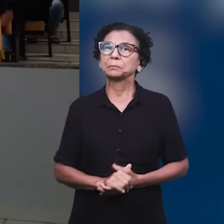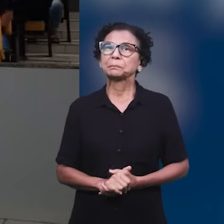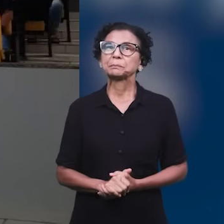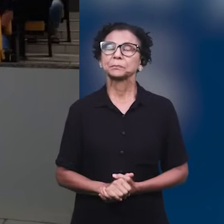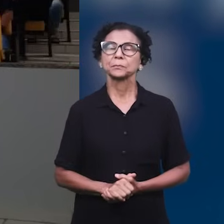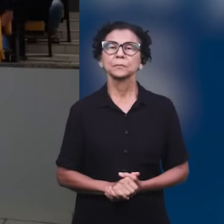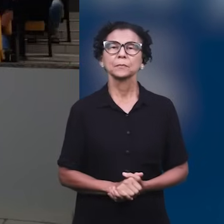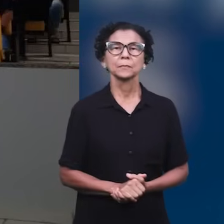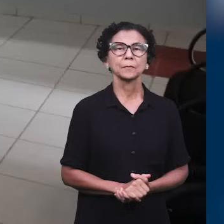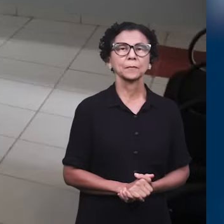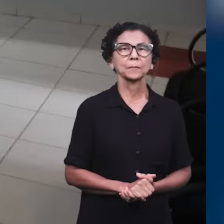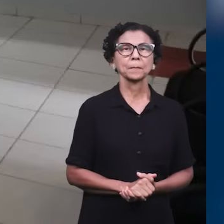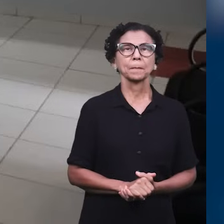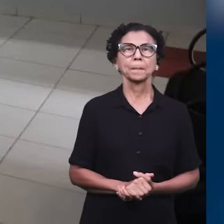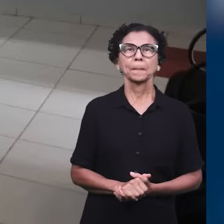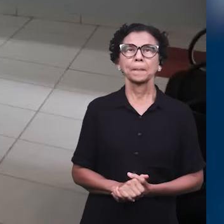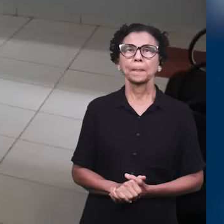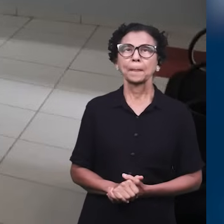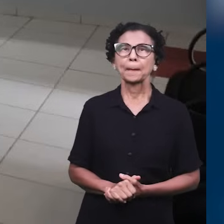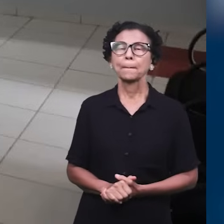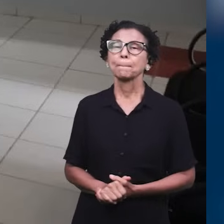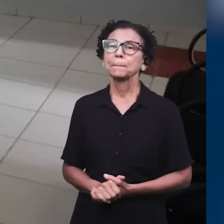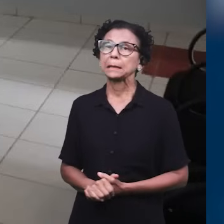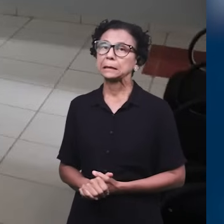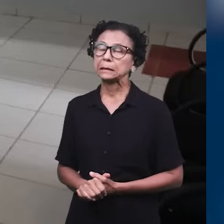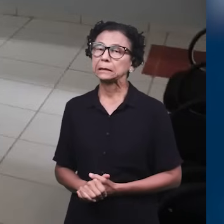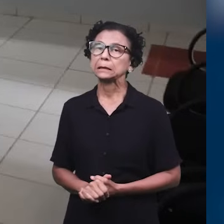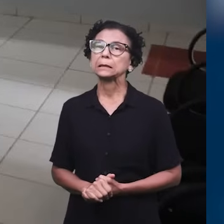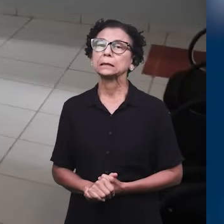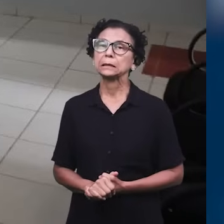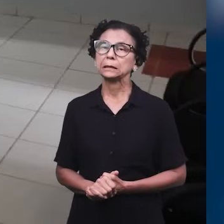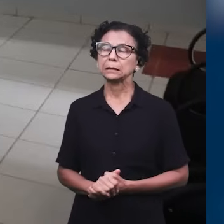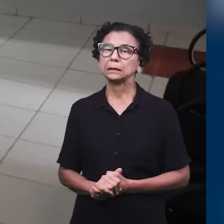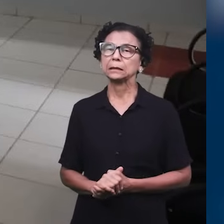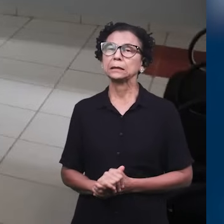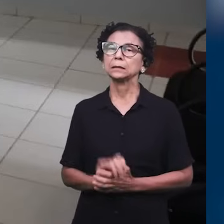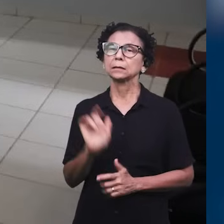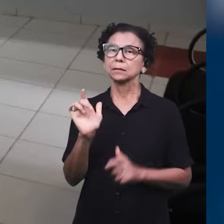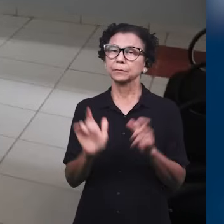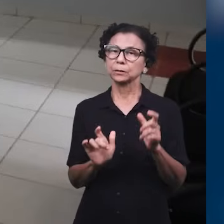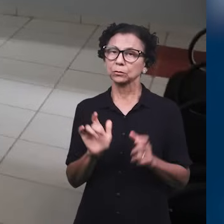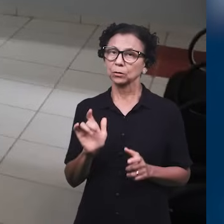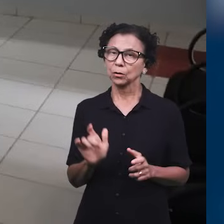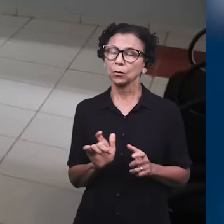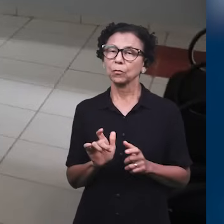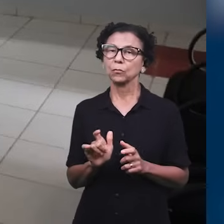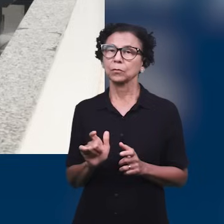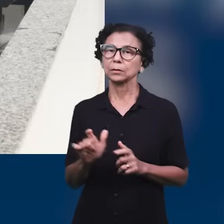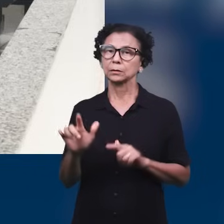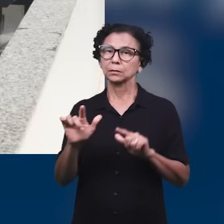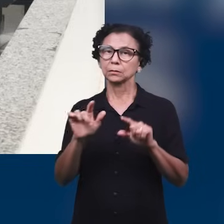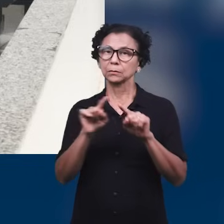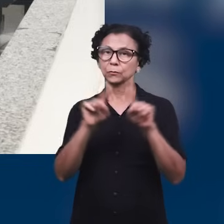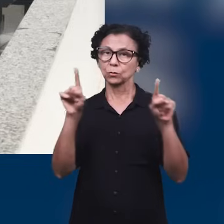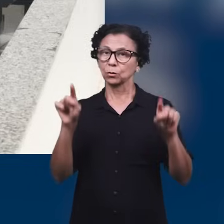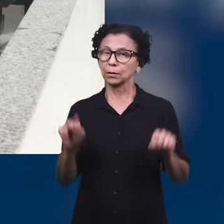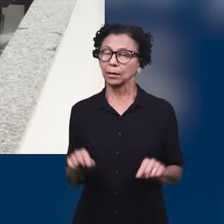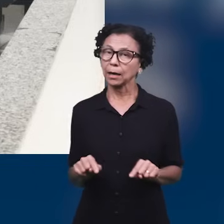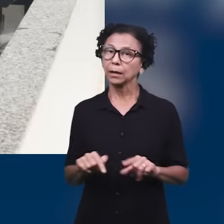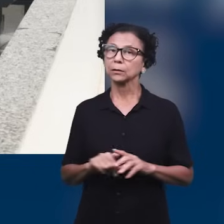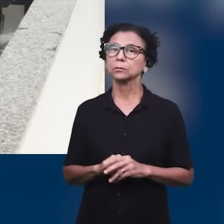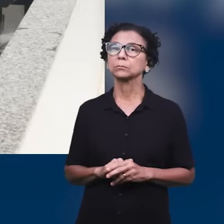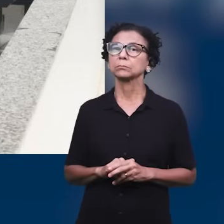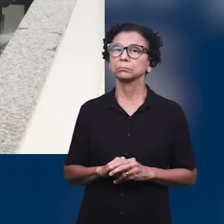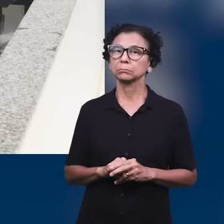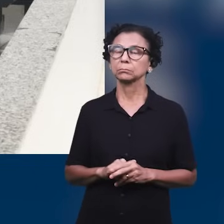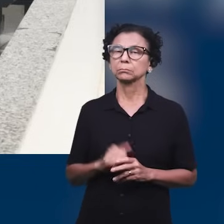Principalmente, relataram que estavam necessitados, sedentos da palavra que foi levada ali, e que o momento é sério, é o momento que